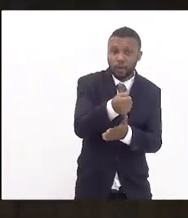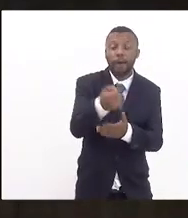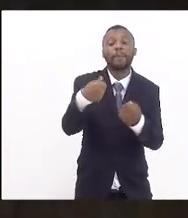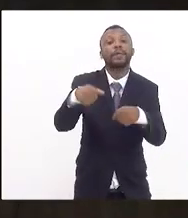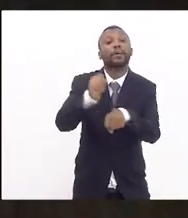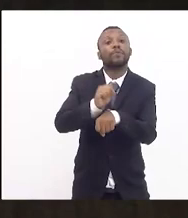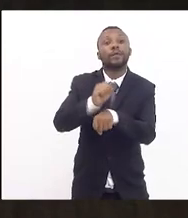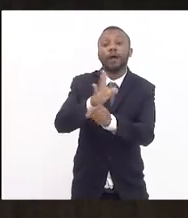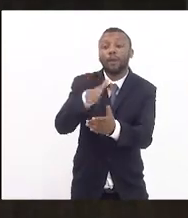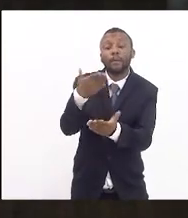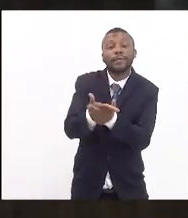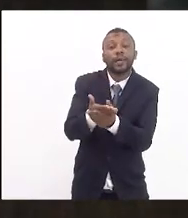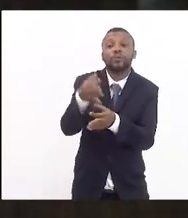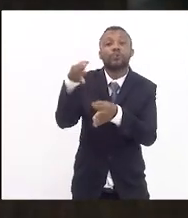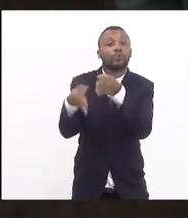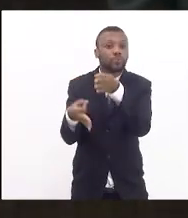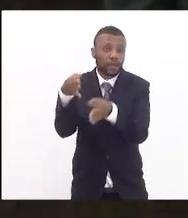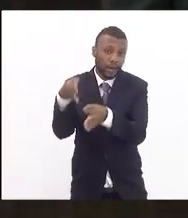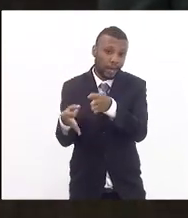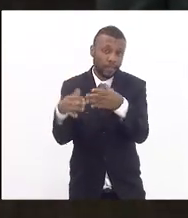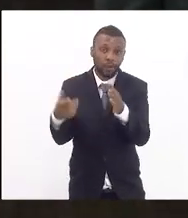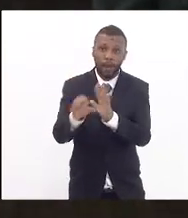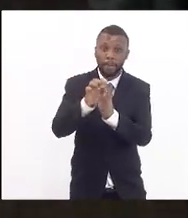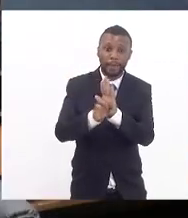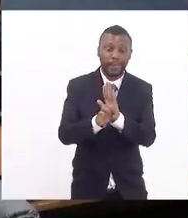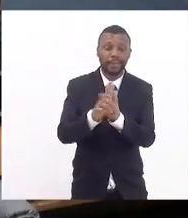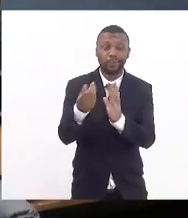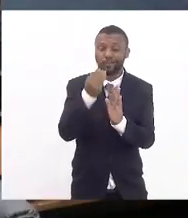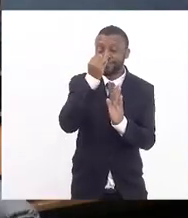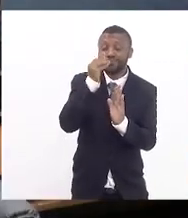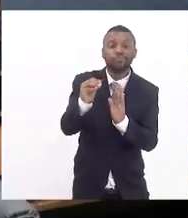julgado. Como a emenda não foi acolhida, meu voto é abstenção.